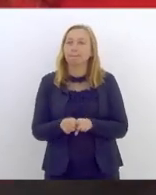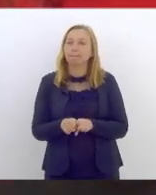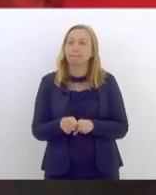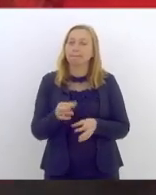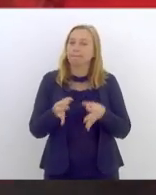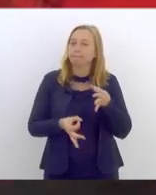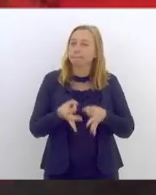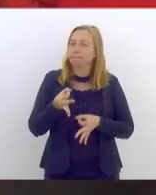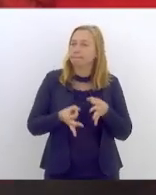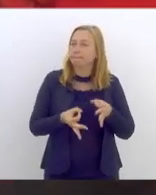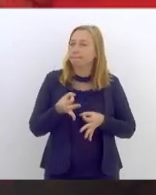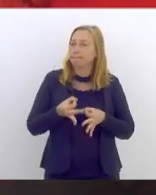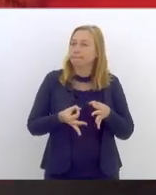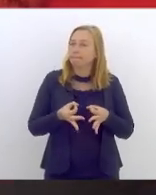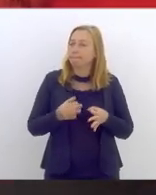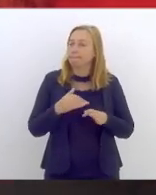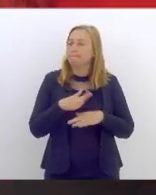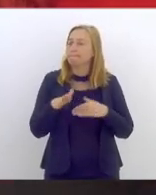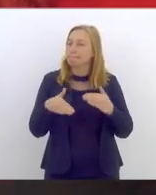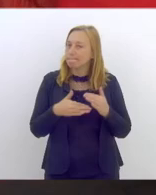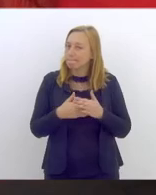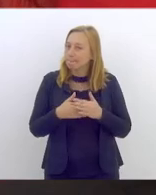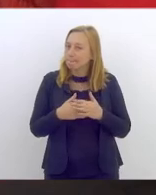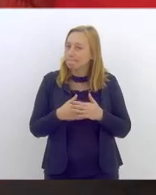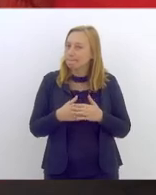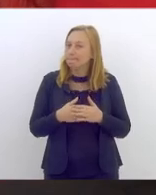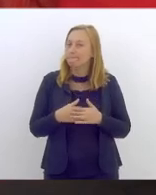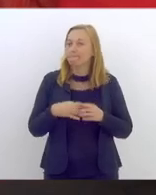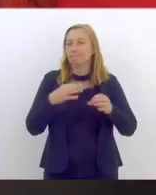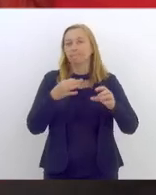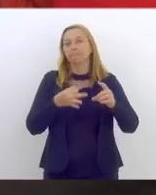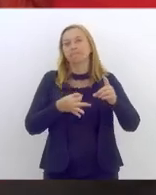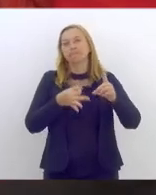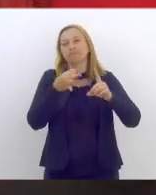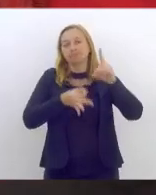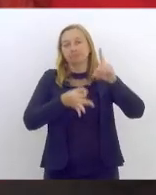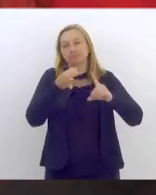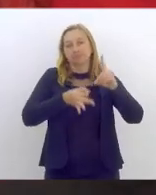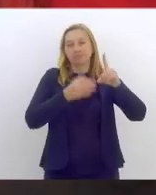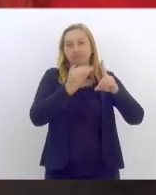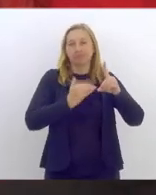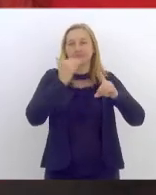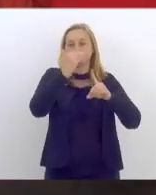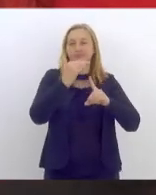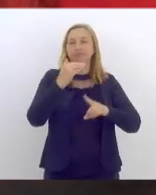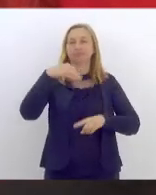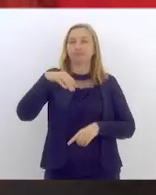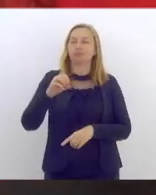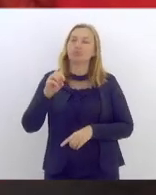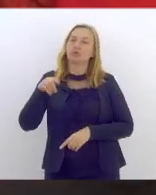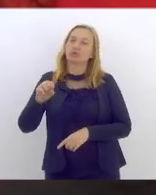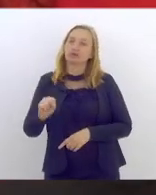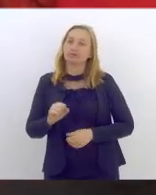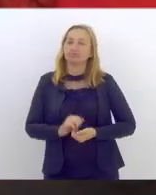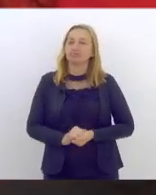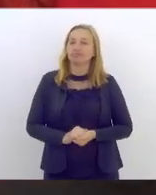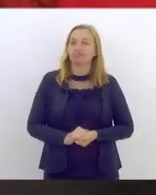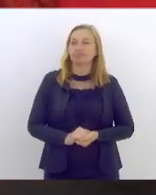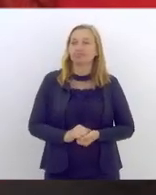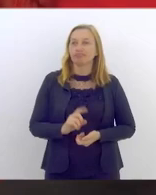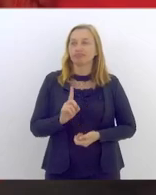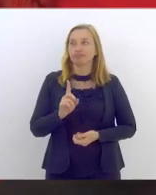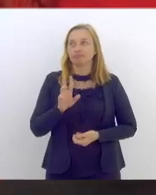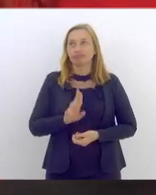tange o judiciário ou cumprimento todos os presentes a pessoa Desembargador nosso amigo José Munhoz Pinheiro Filho eu não iria fazer